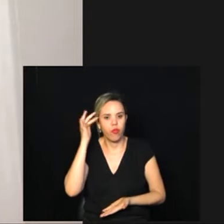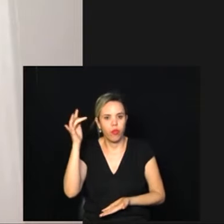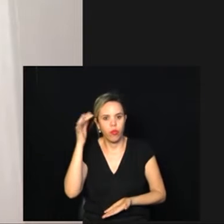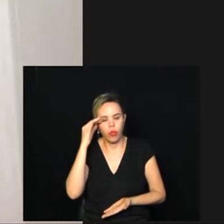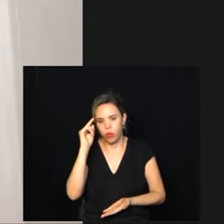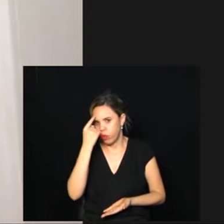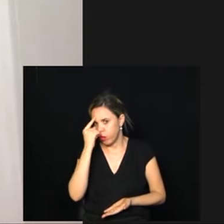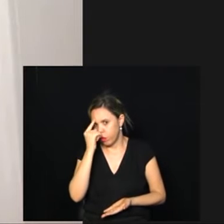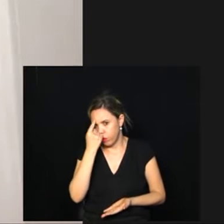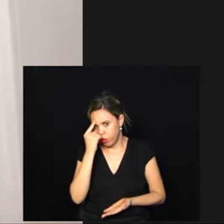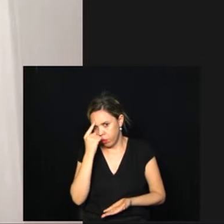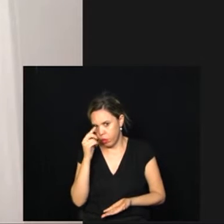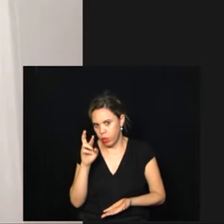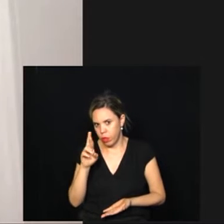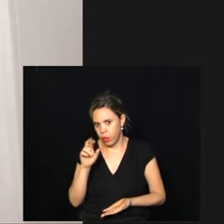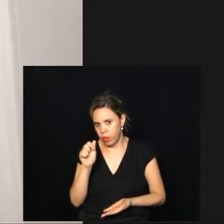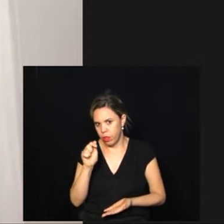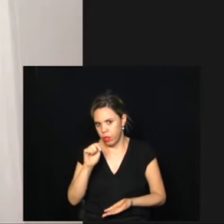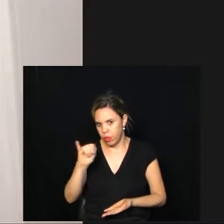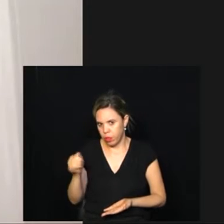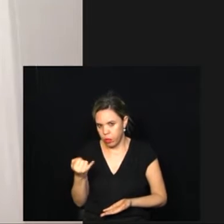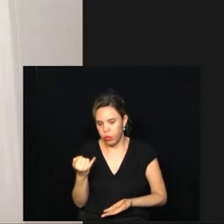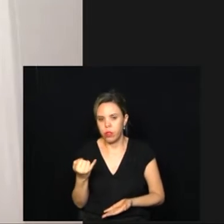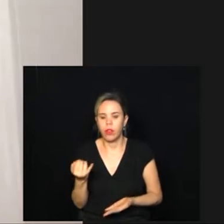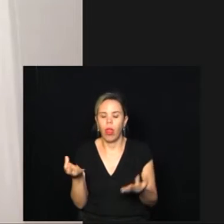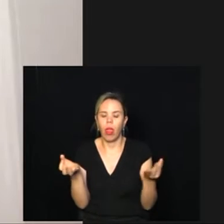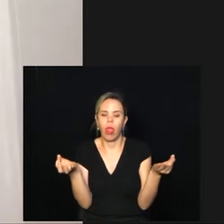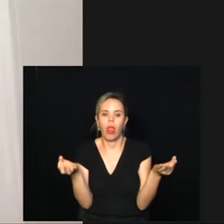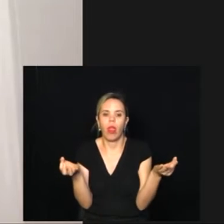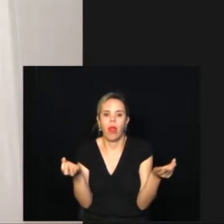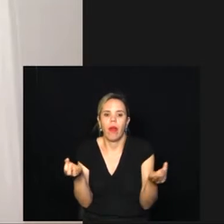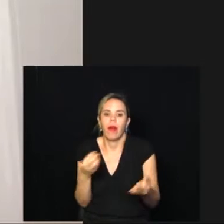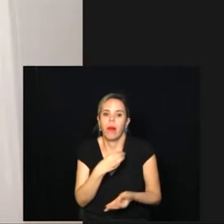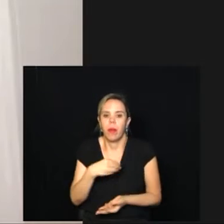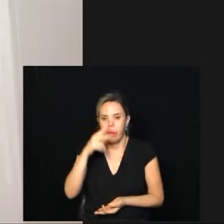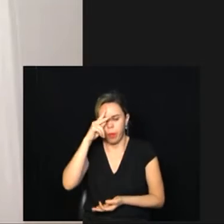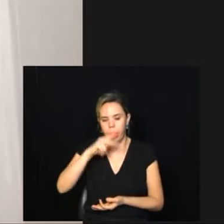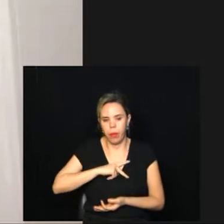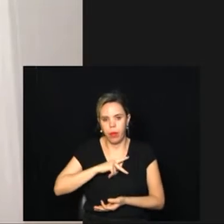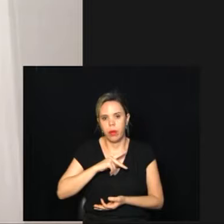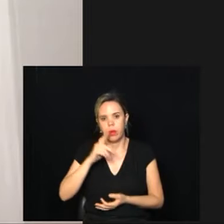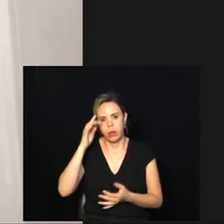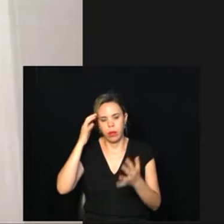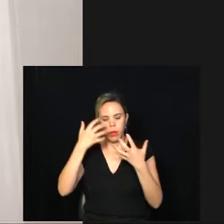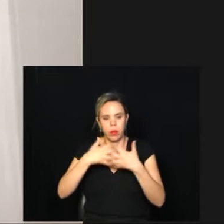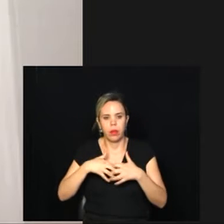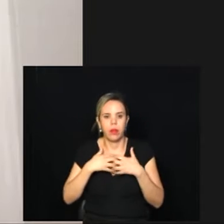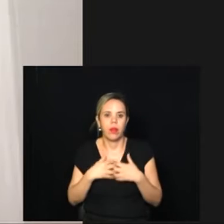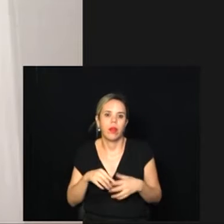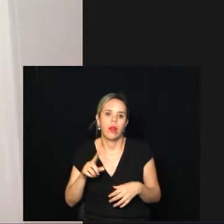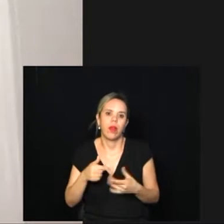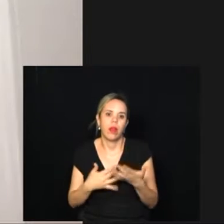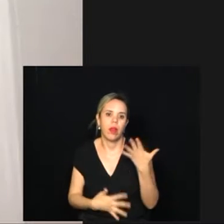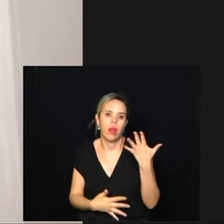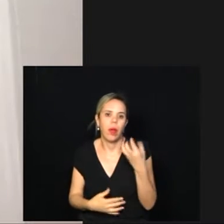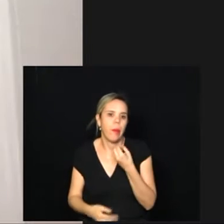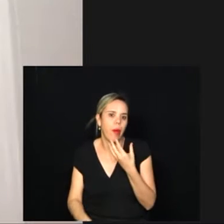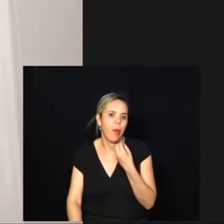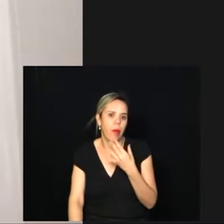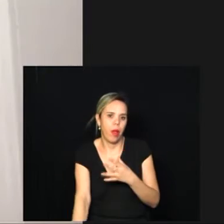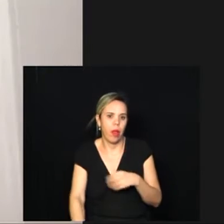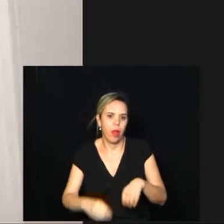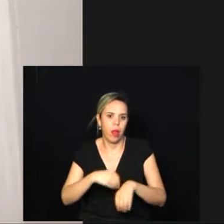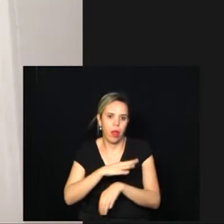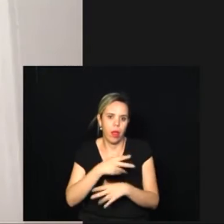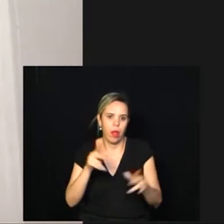indiana chamada Raja Yoga, que fala sobre como a gente ser mestre dos nossos pensamentos. Eu falei, gente, é tanta coisa boa que me